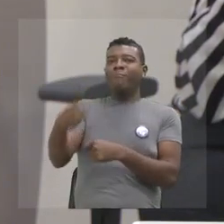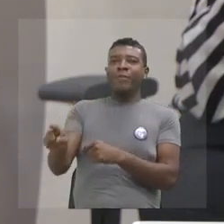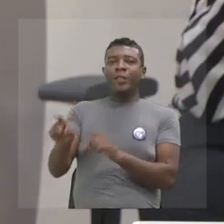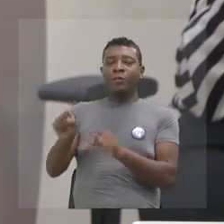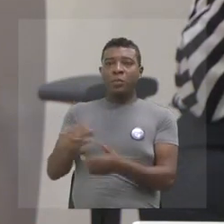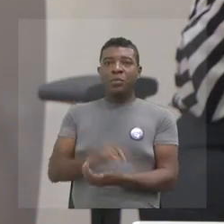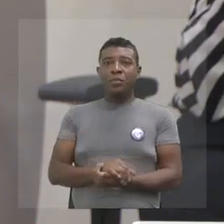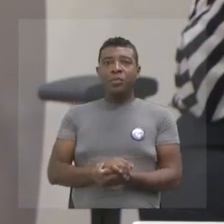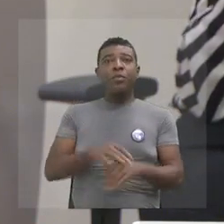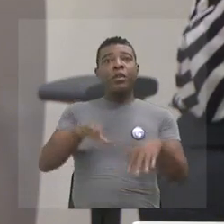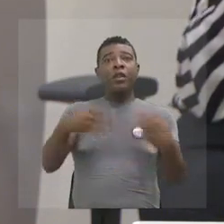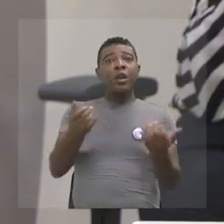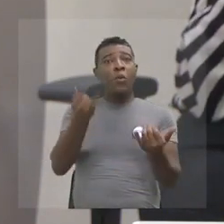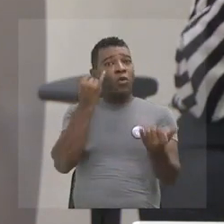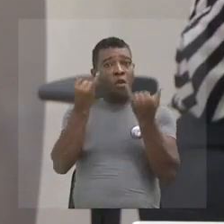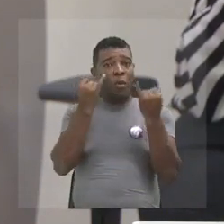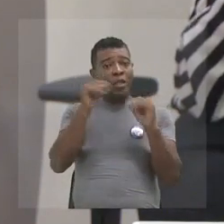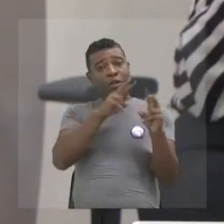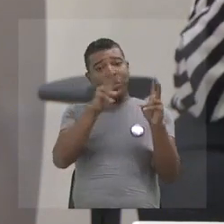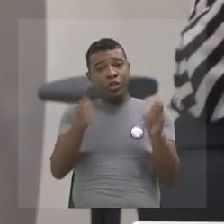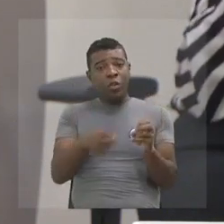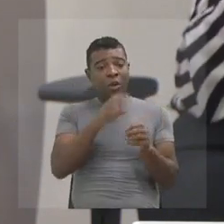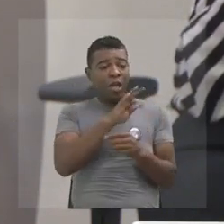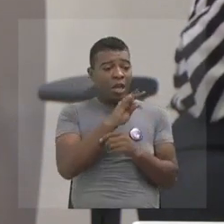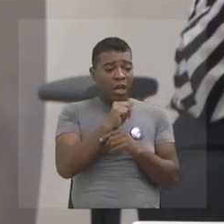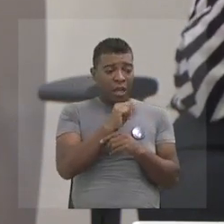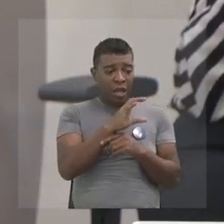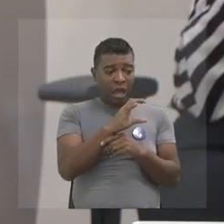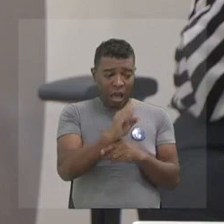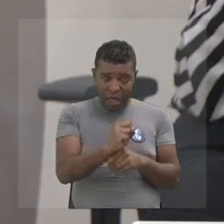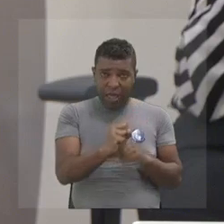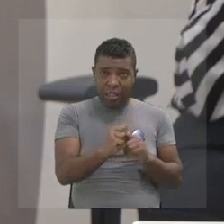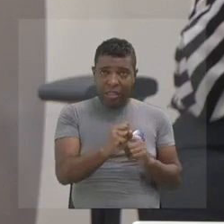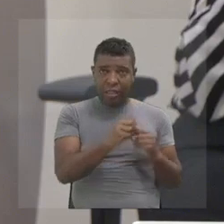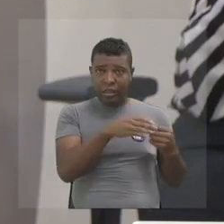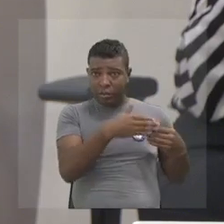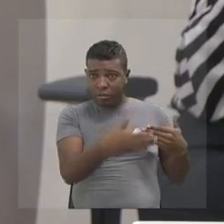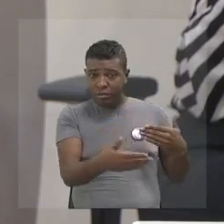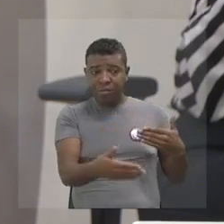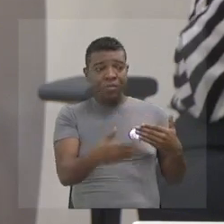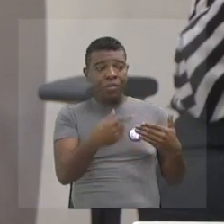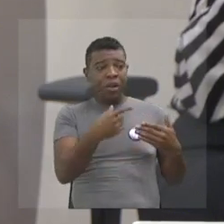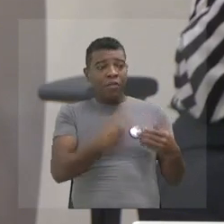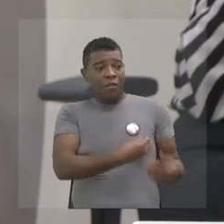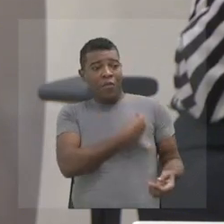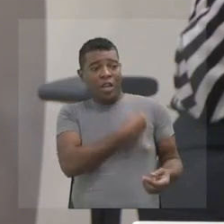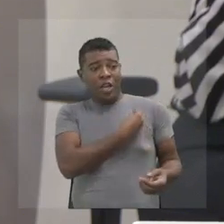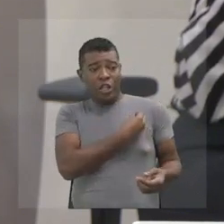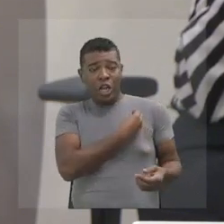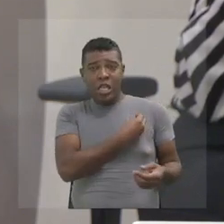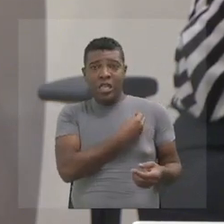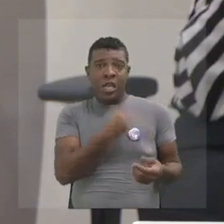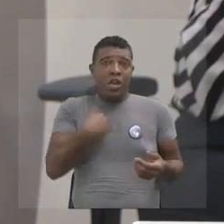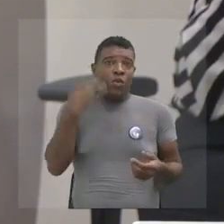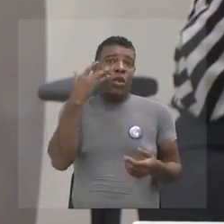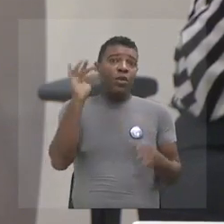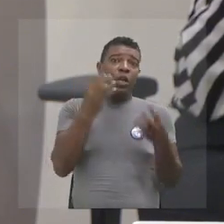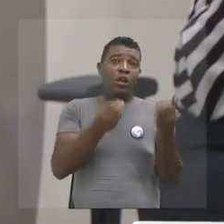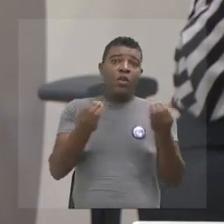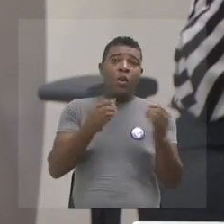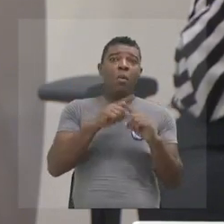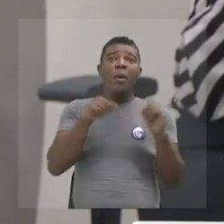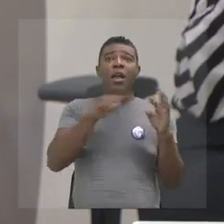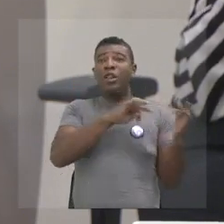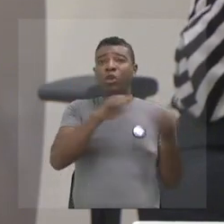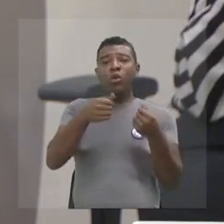a informação para te dar sobre a vigência de todos os textos Mas a gente pode mandar na sequência mas volta a dizer estão todos no site da